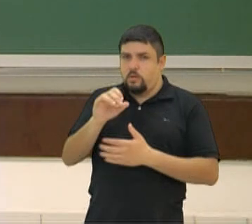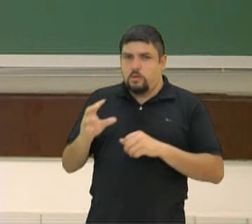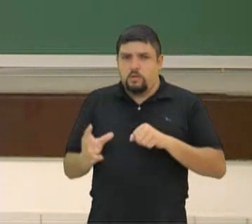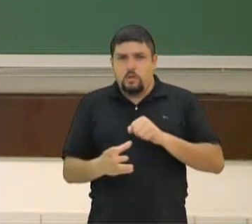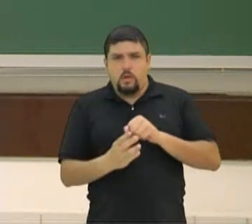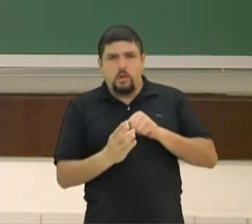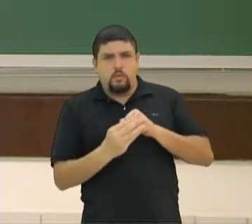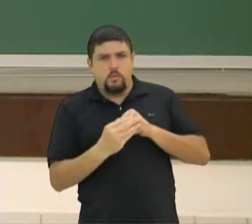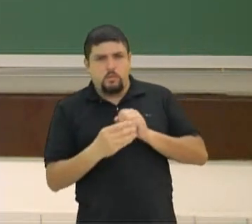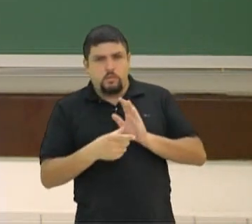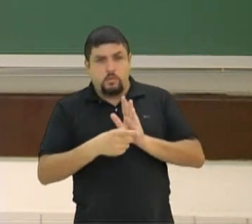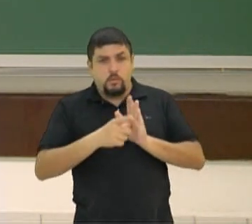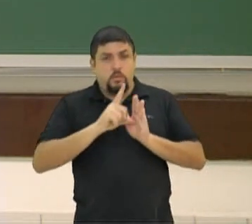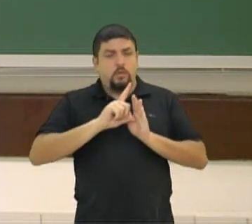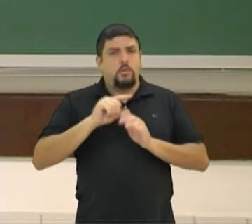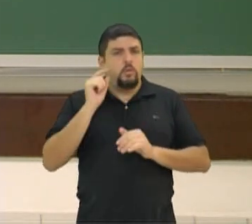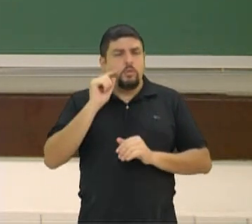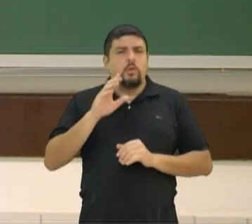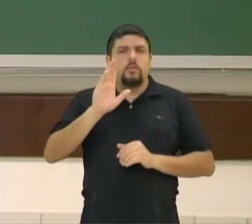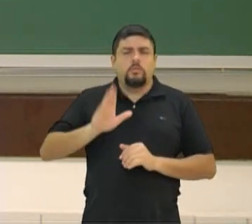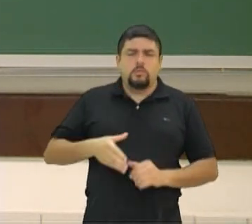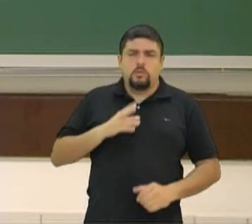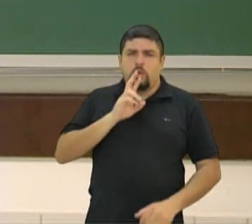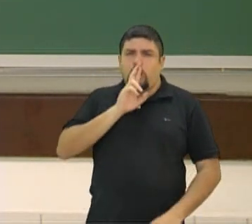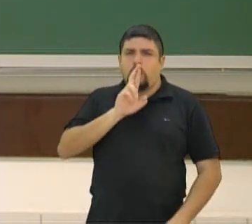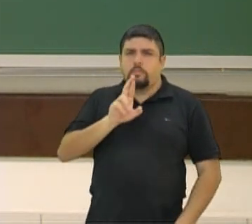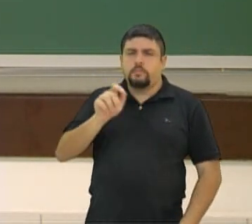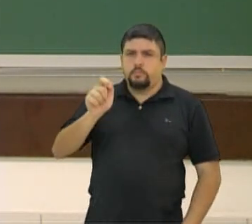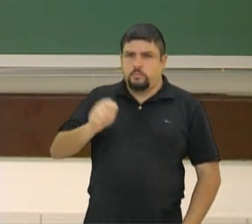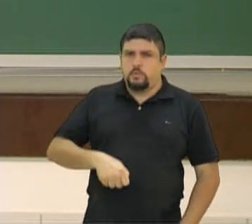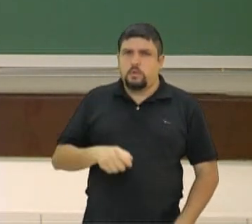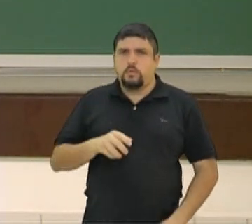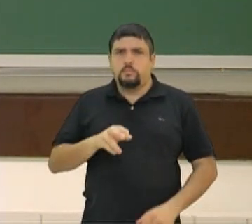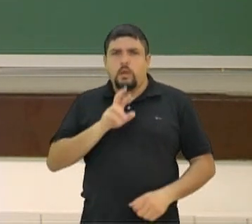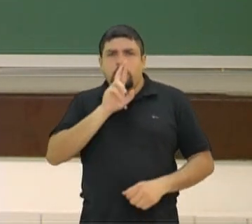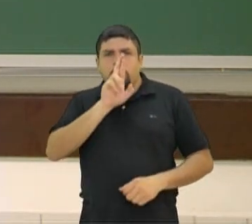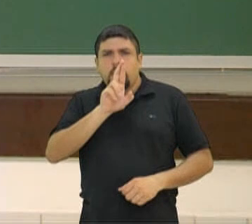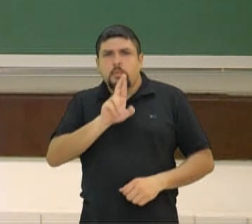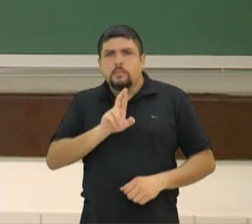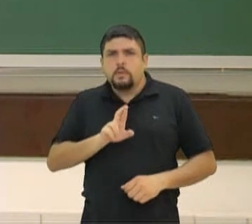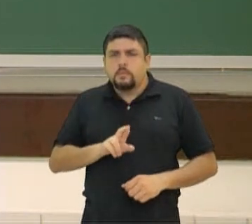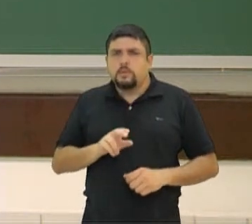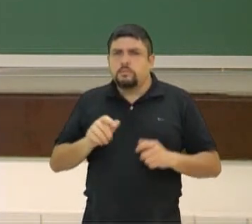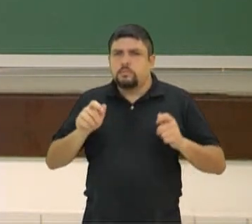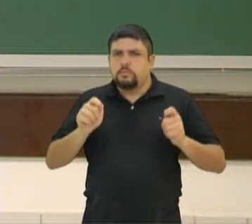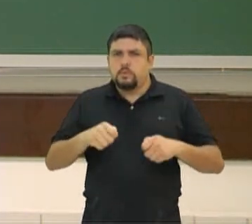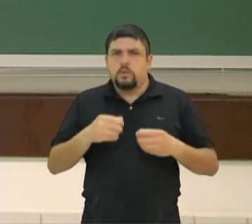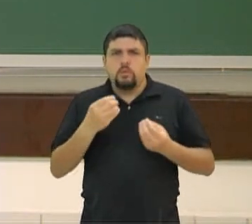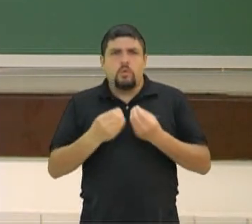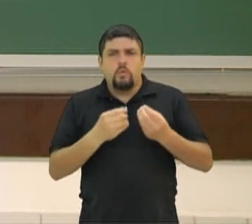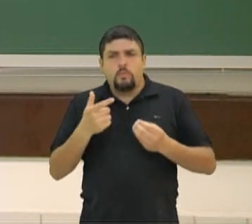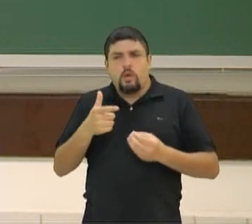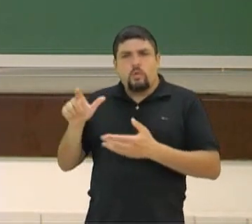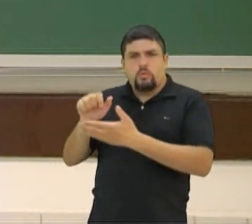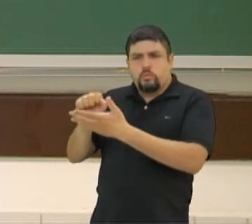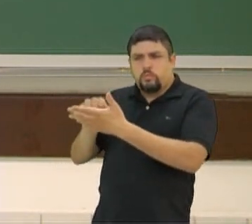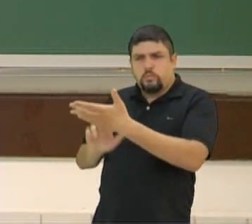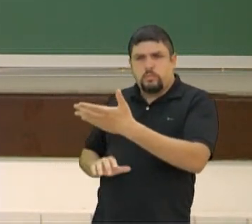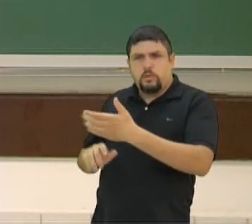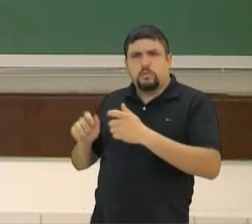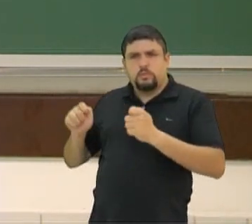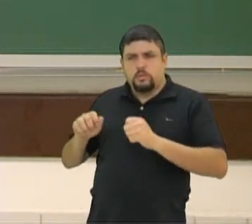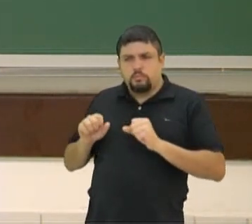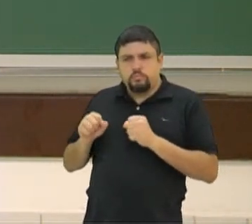prévio necessário de conceitos, você consegue resolver em tempo maior, dedicando o teu tempo maior a outros exercícios.